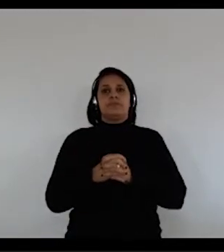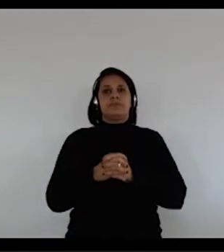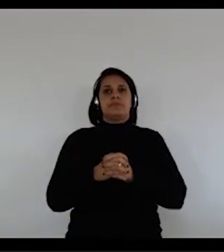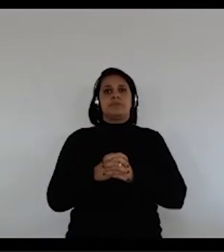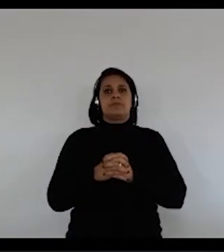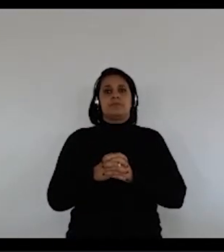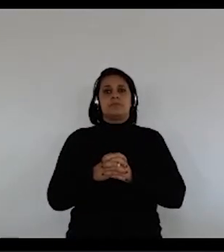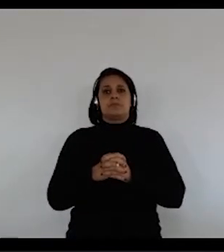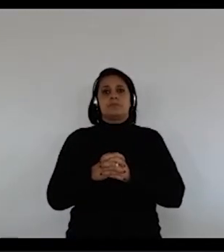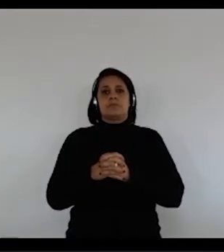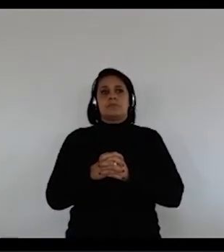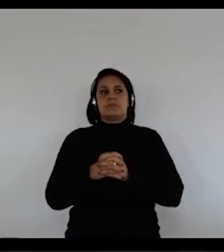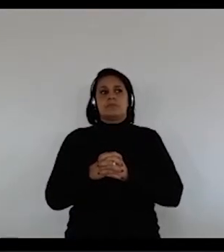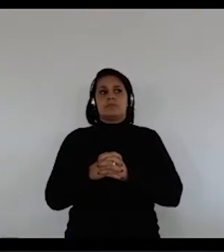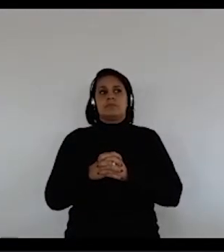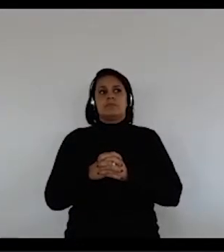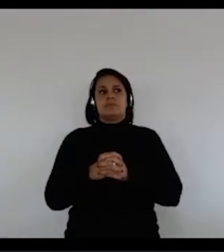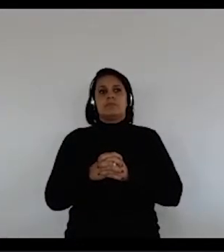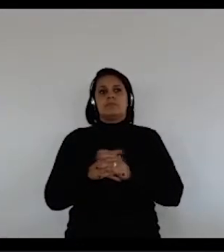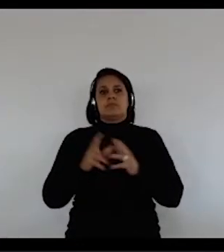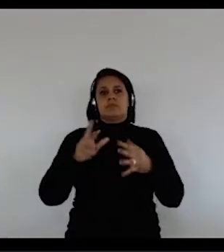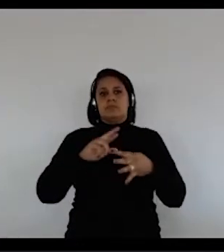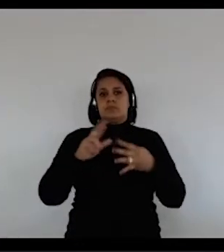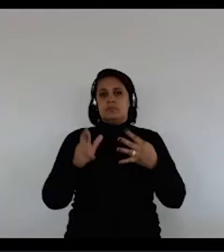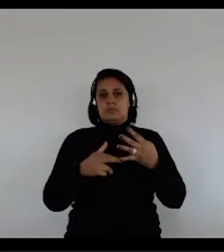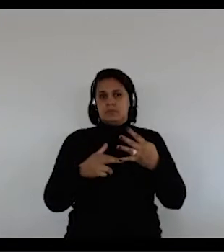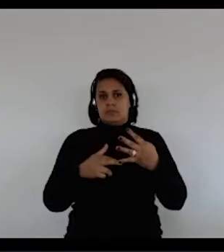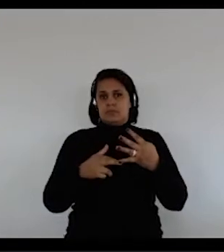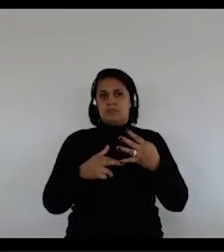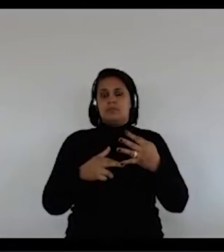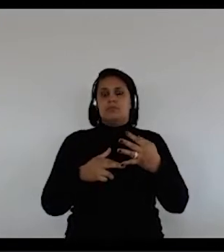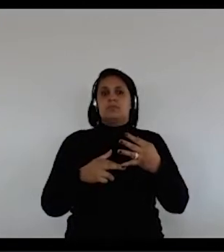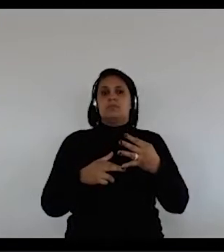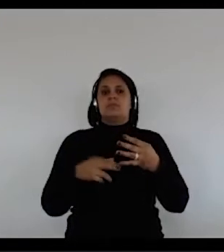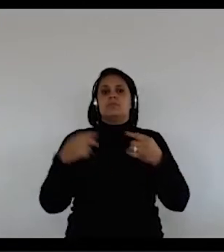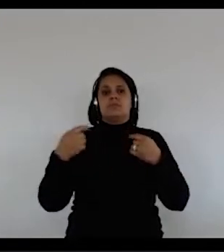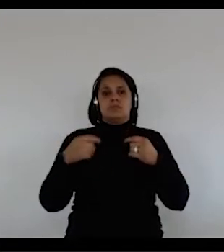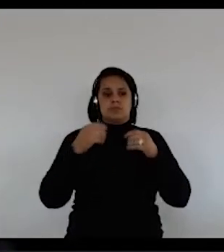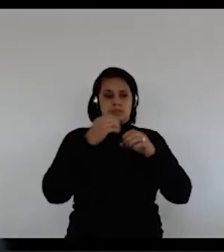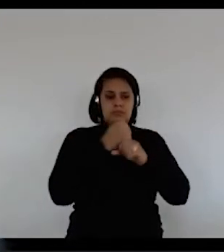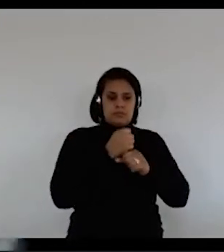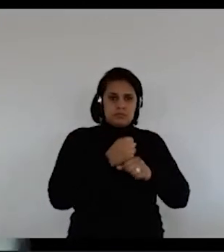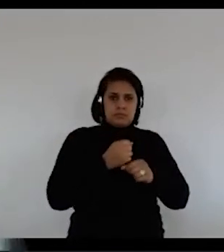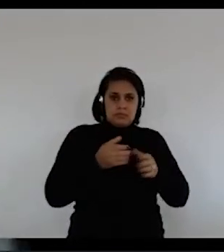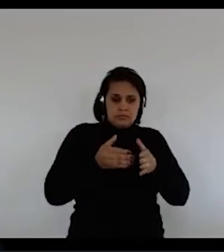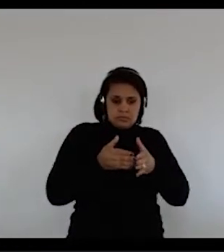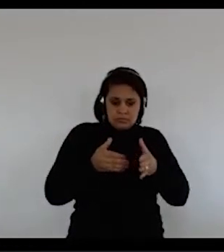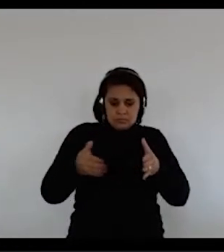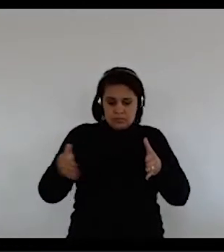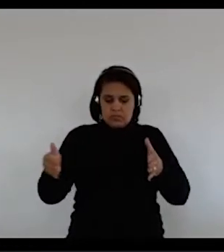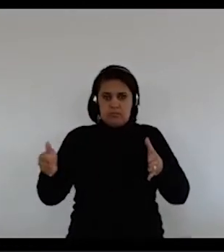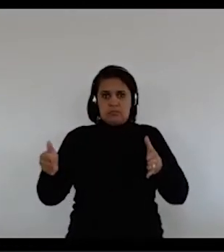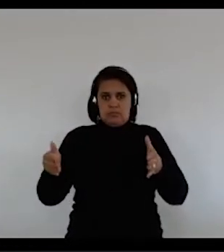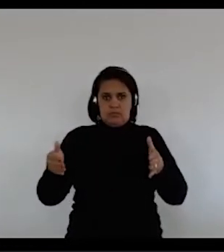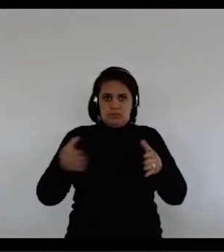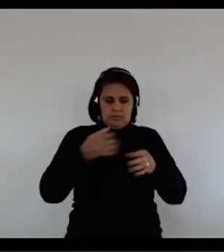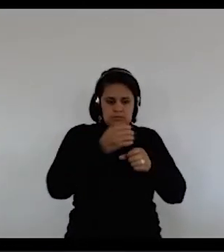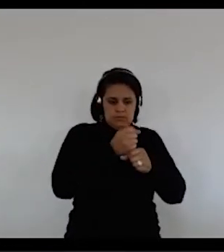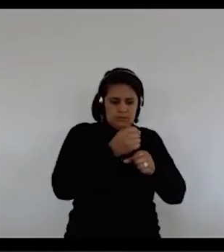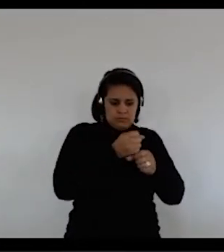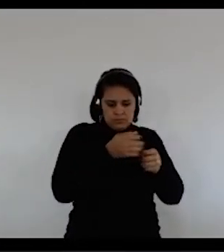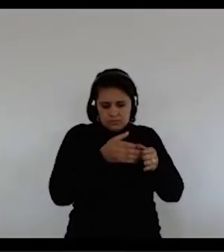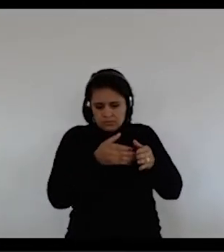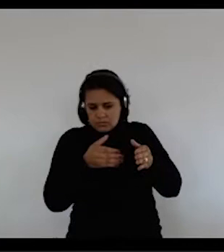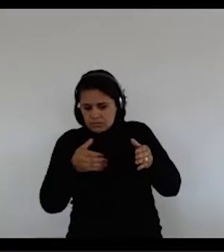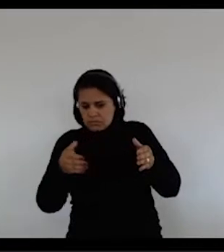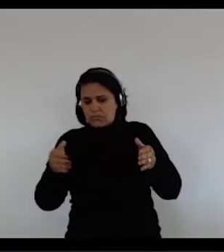prazos para os recursos devem ser computados desde o princípio. Começa de novo com o